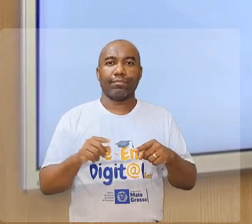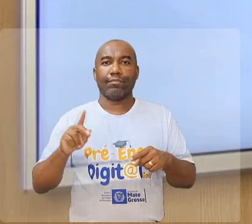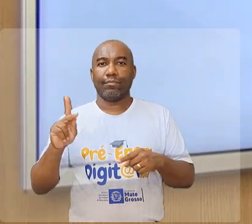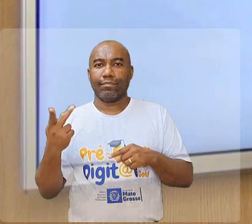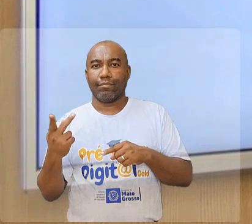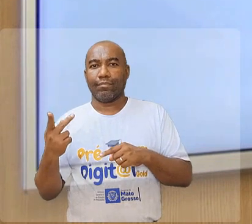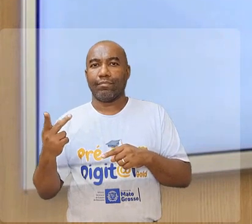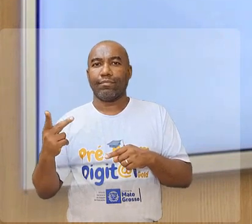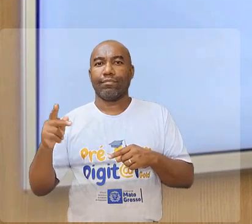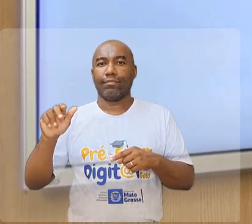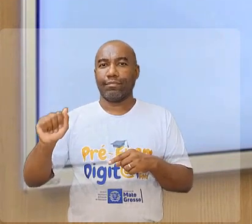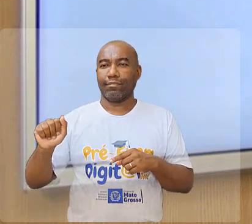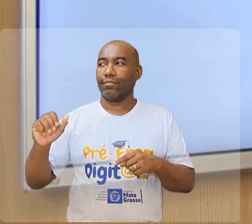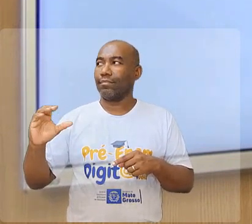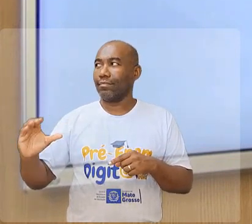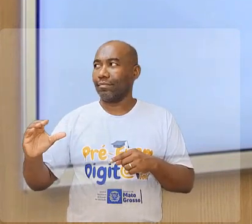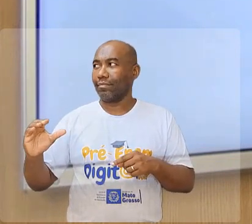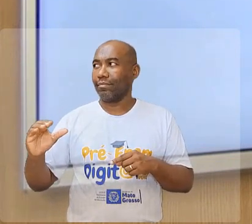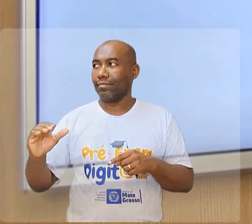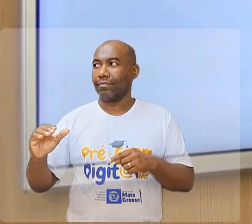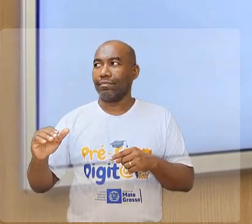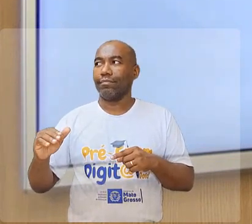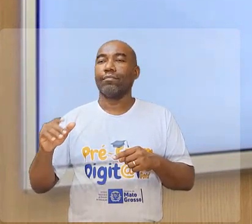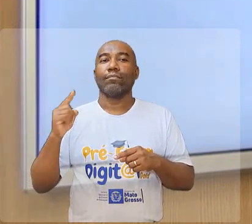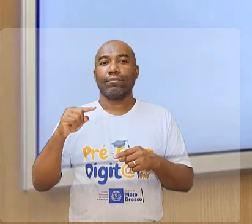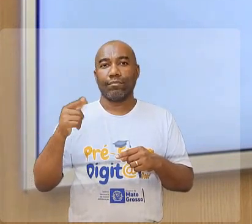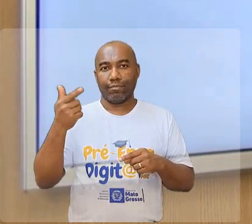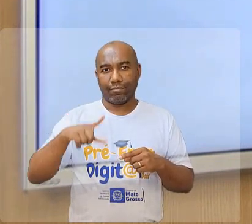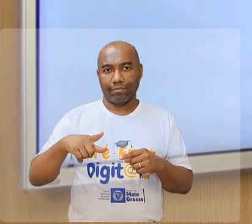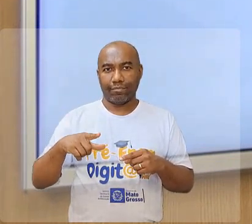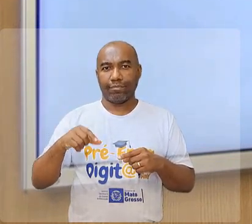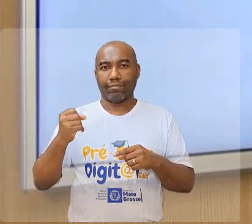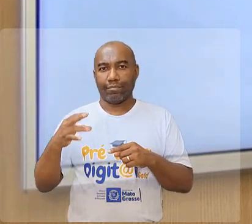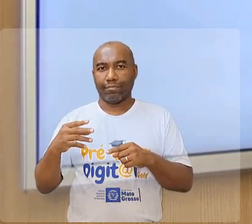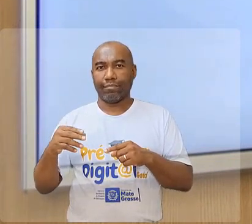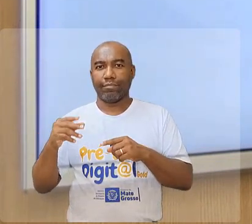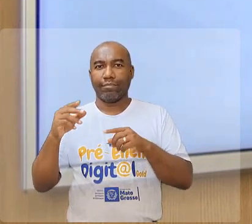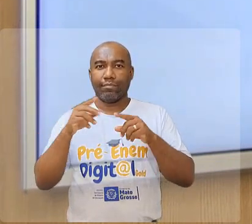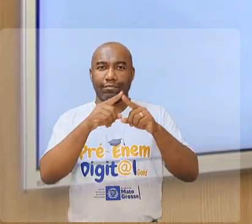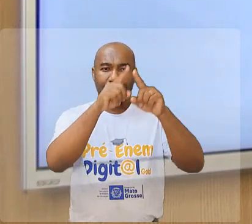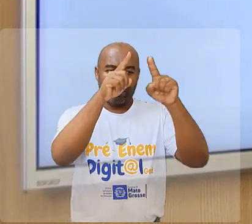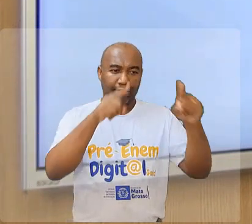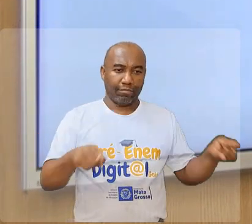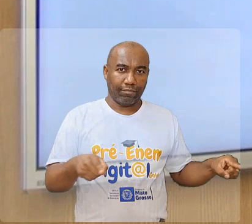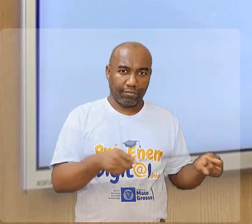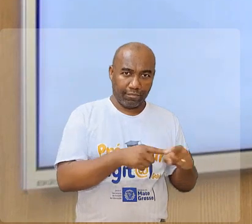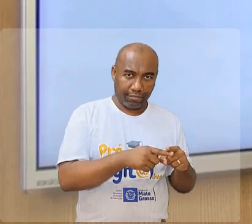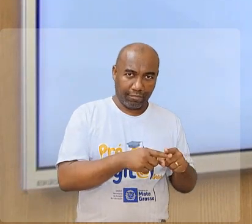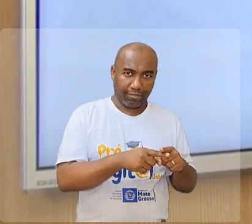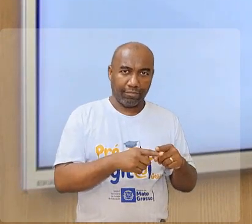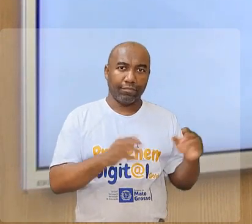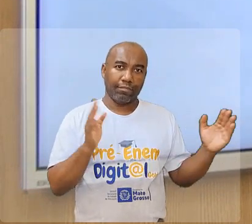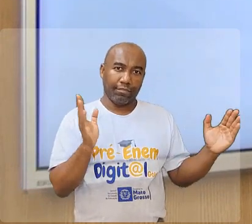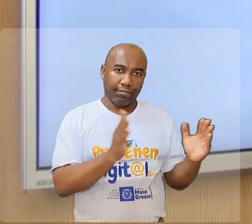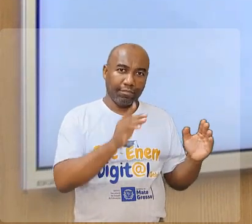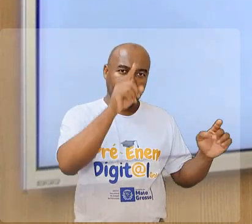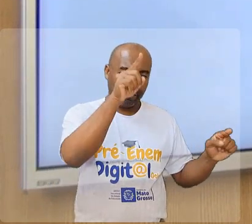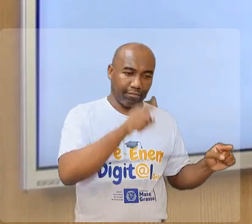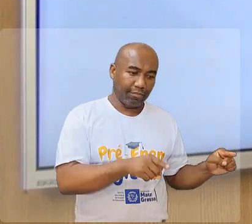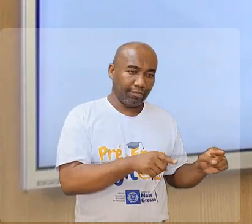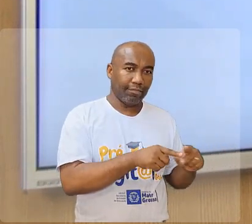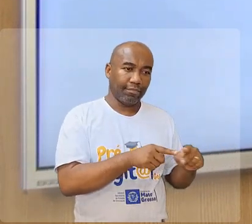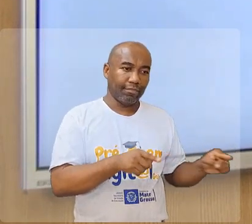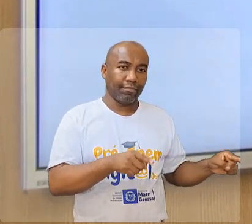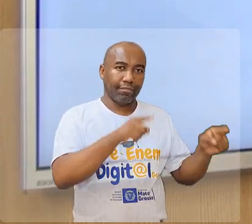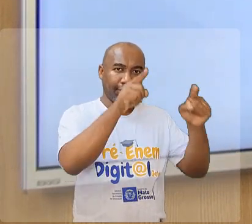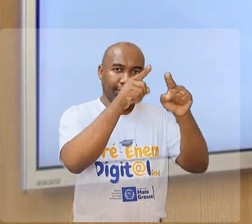a então meu triângulo grande ele é semelhante ao treino pequenininho meu triângulo grande é semelhante